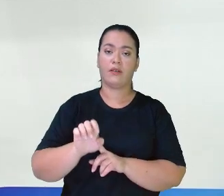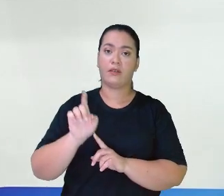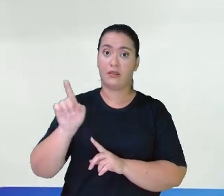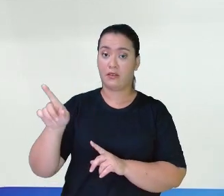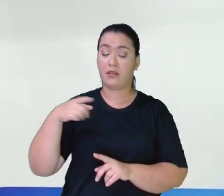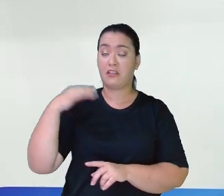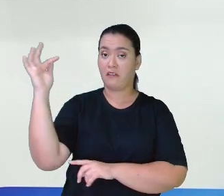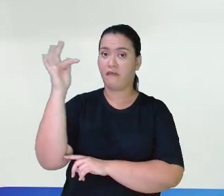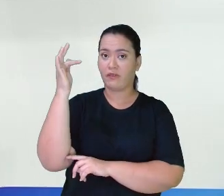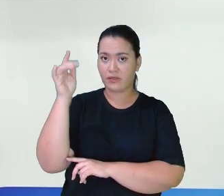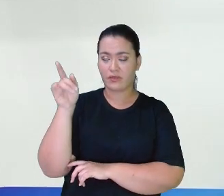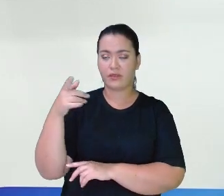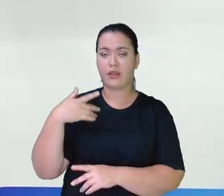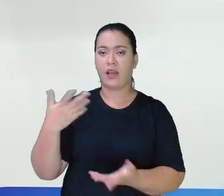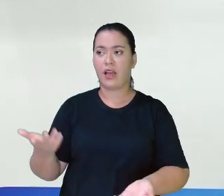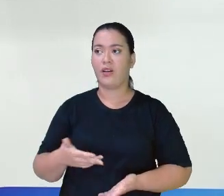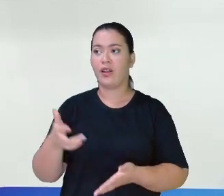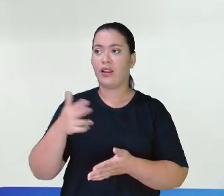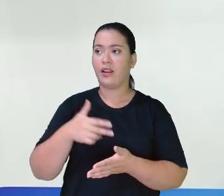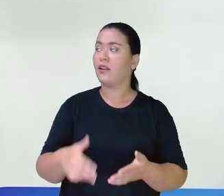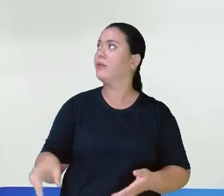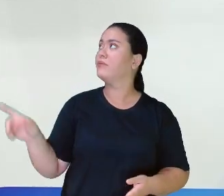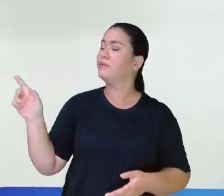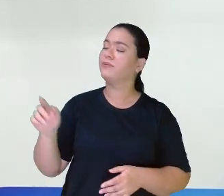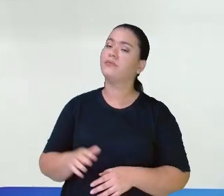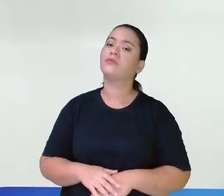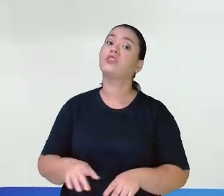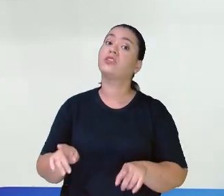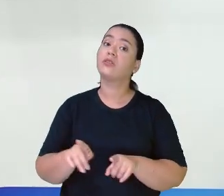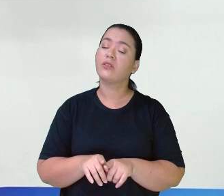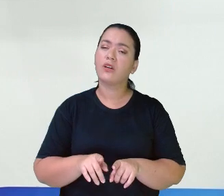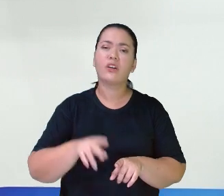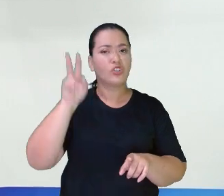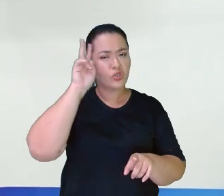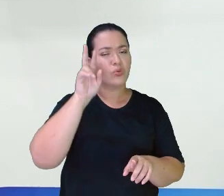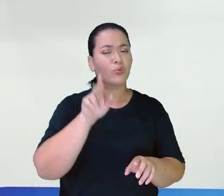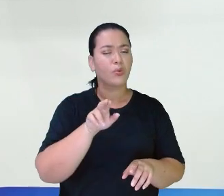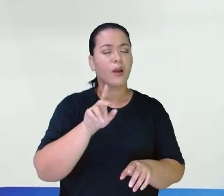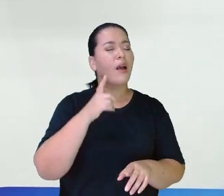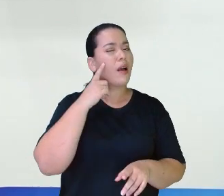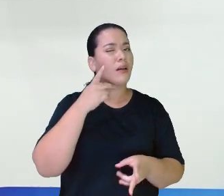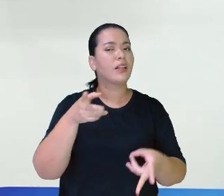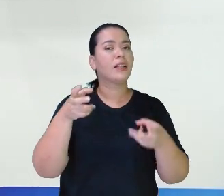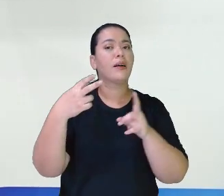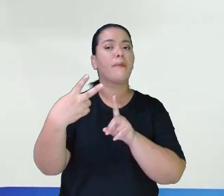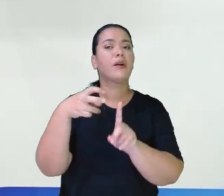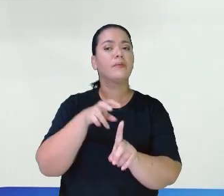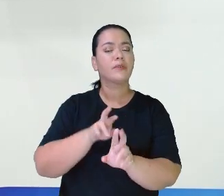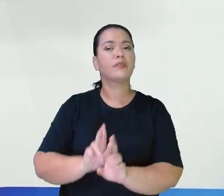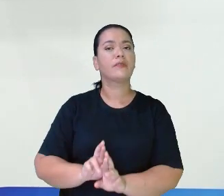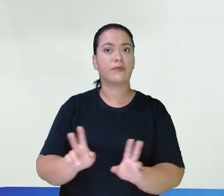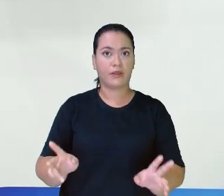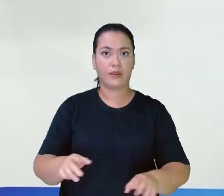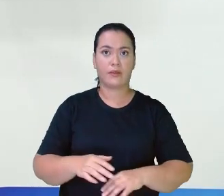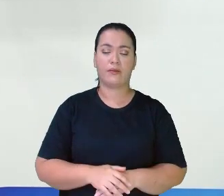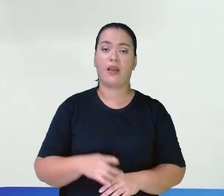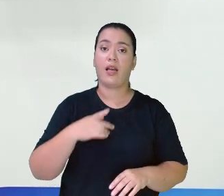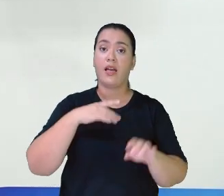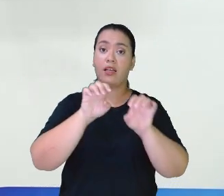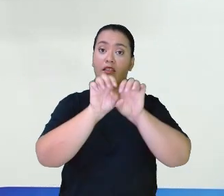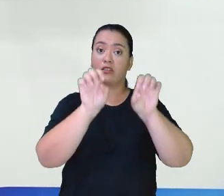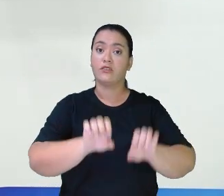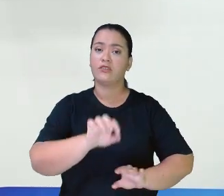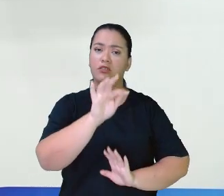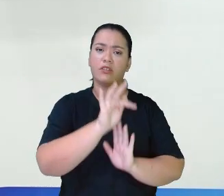eu não domino, mas vamos ler como está escrito. É a mesma história, mas já dá uma observada, quinto ano, na estrutura do